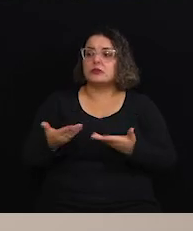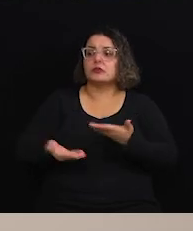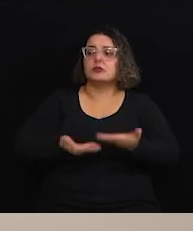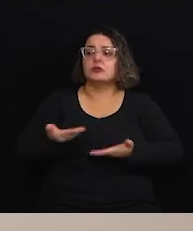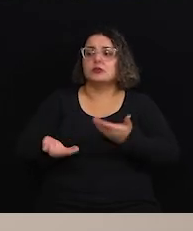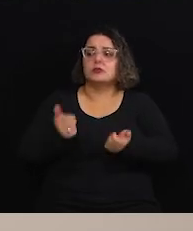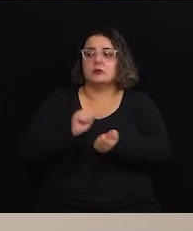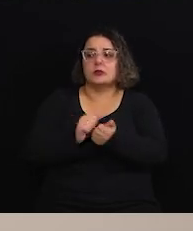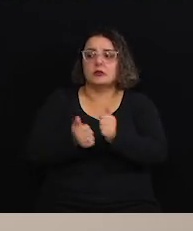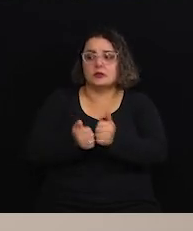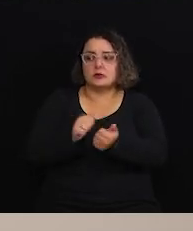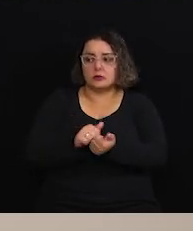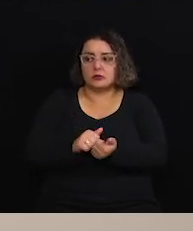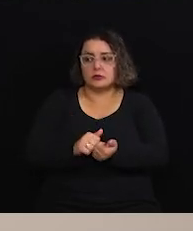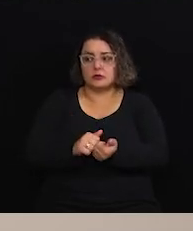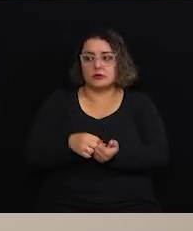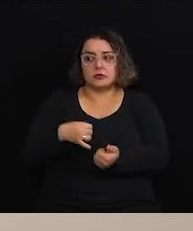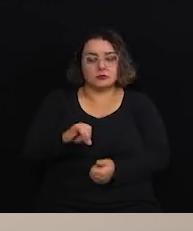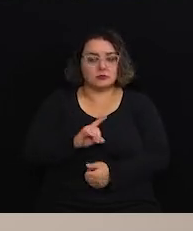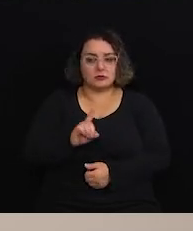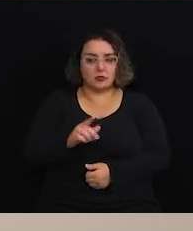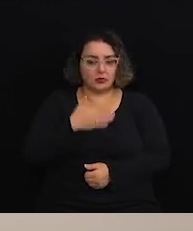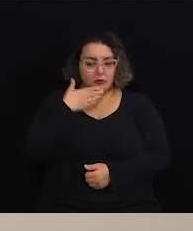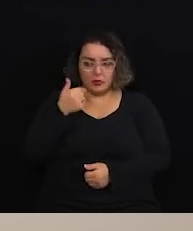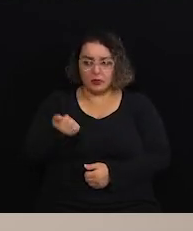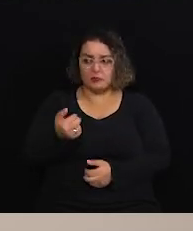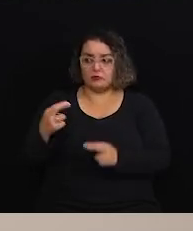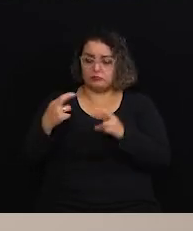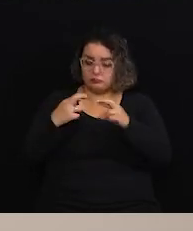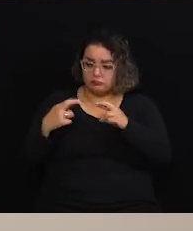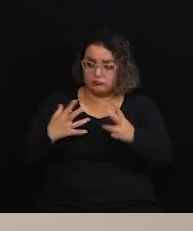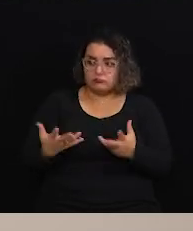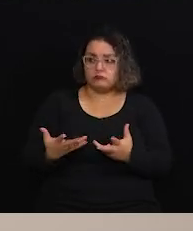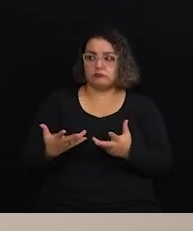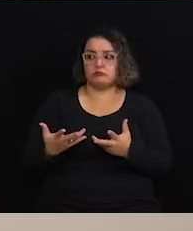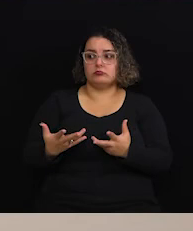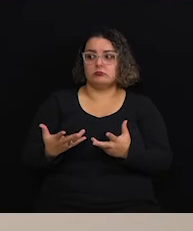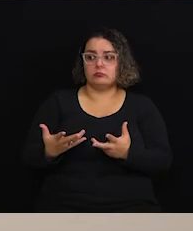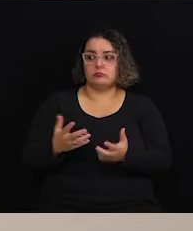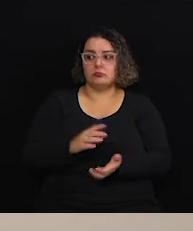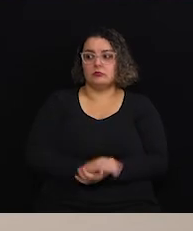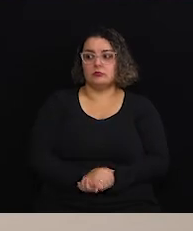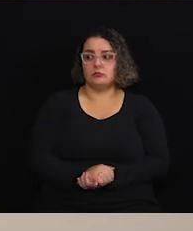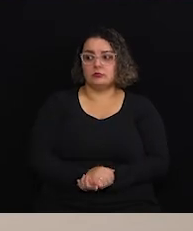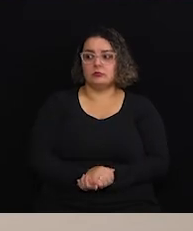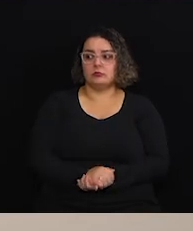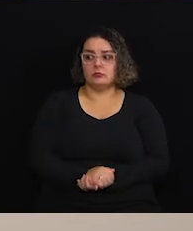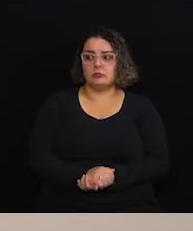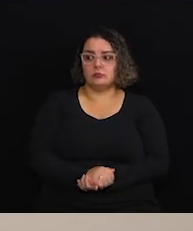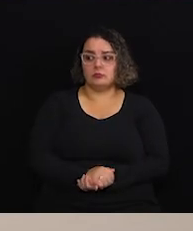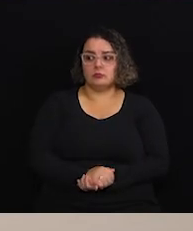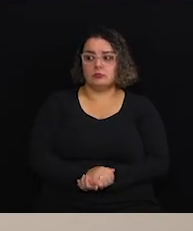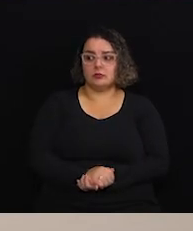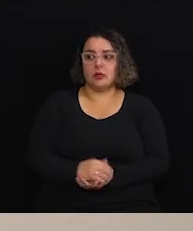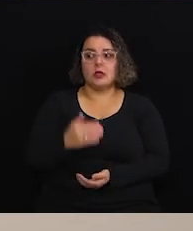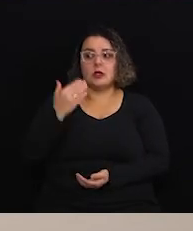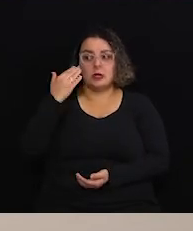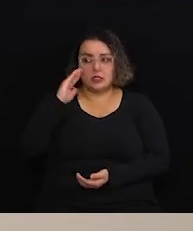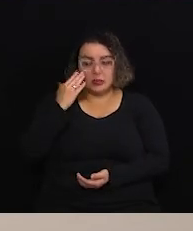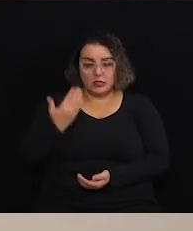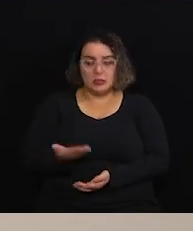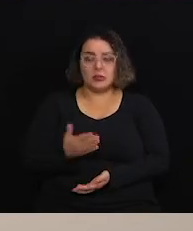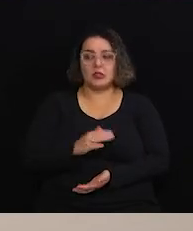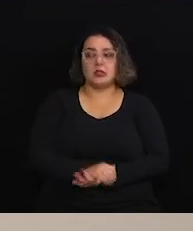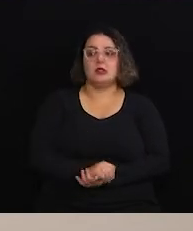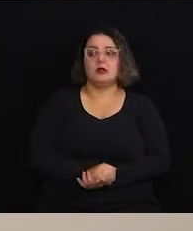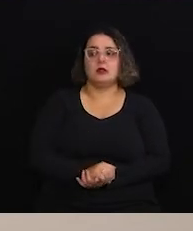foram tratadas adequadamente, isso não melhore, né, que elas procurem investigar, né, se elas estão com alguma pessoa que